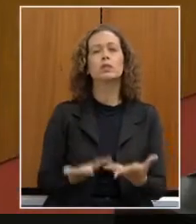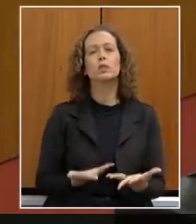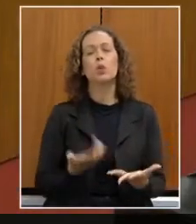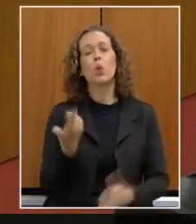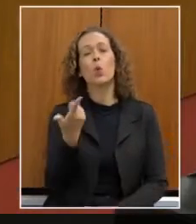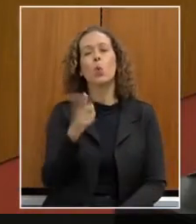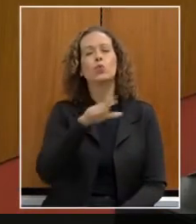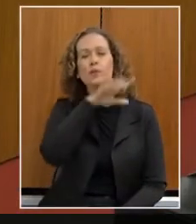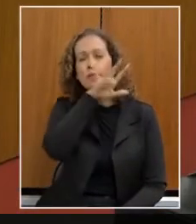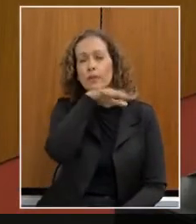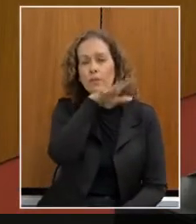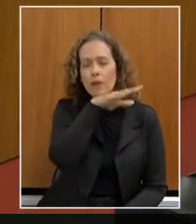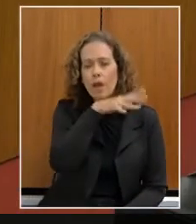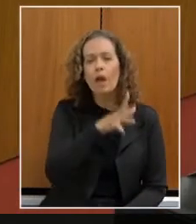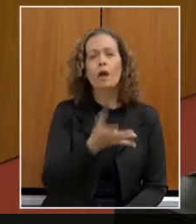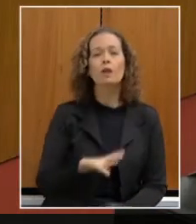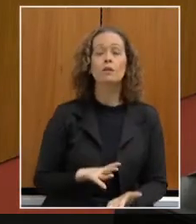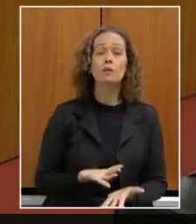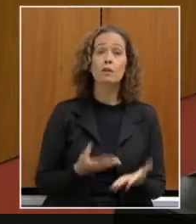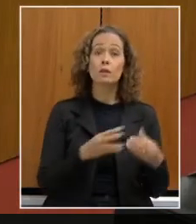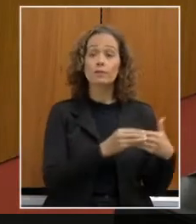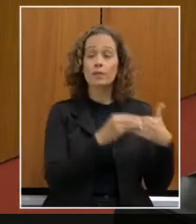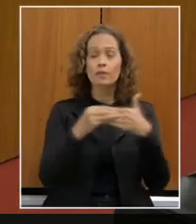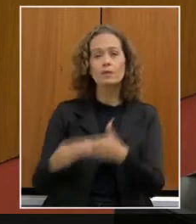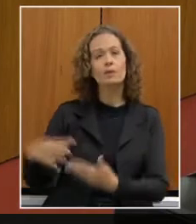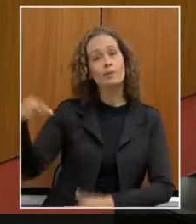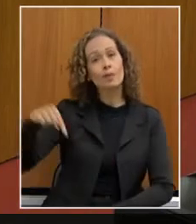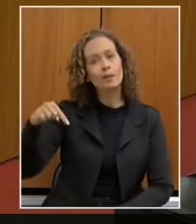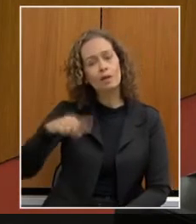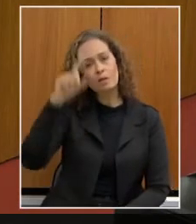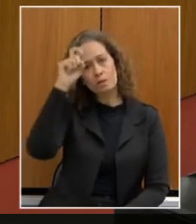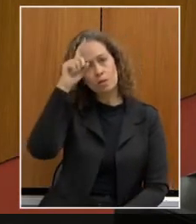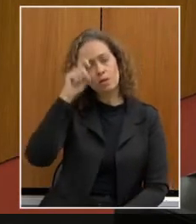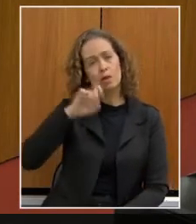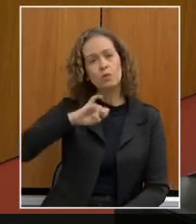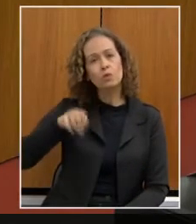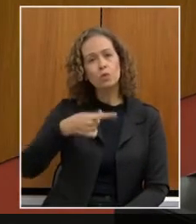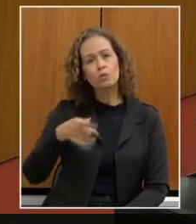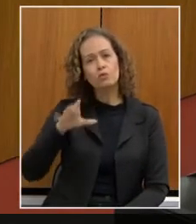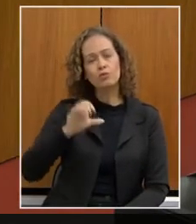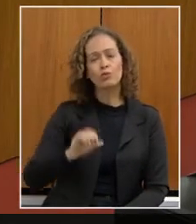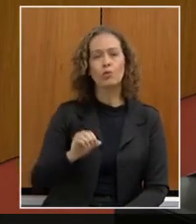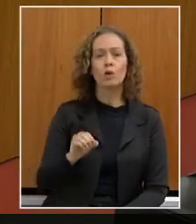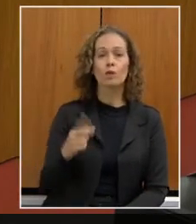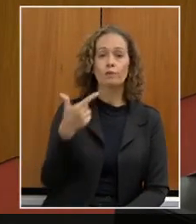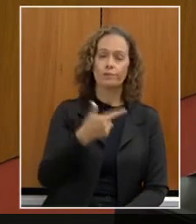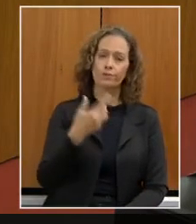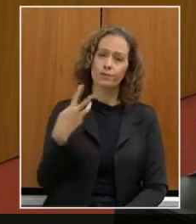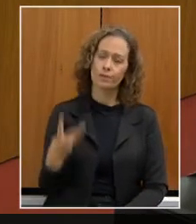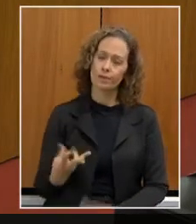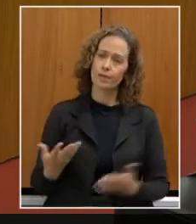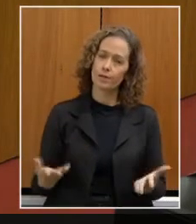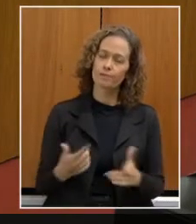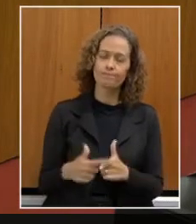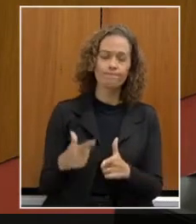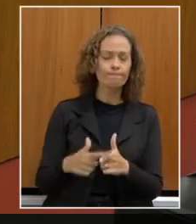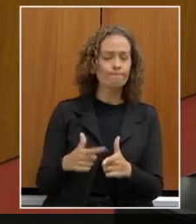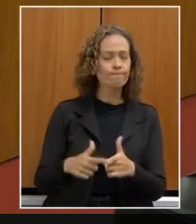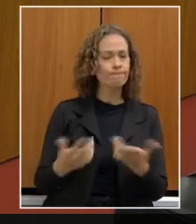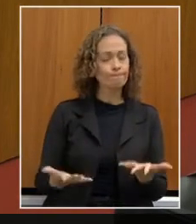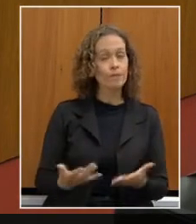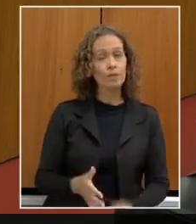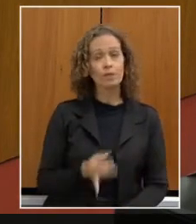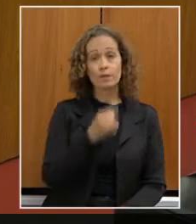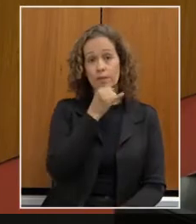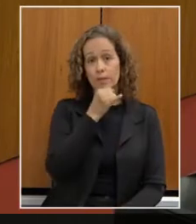e trazer aqui para o Hospital João XXIII. Veja bem que situação. Então, queria, dando esse exemplo,